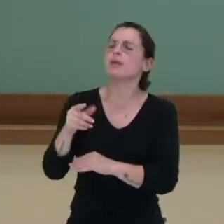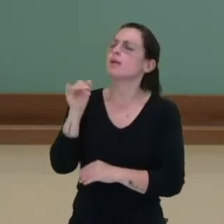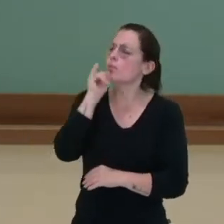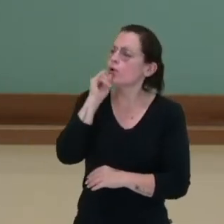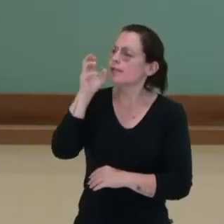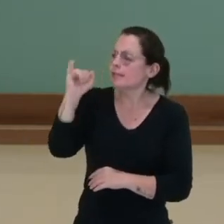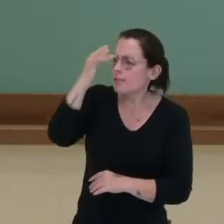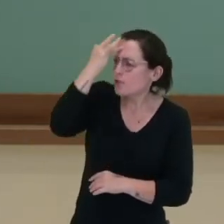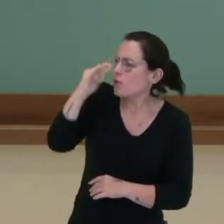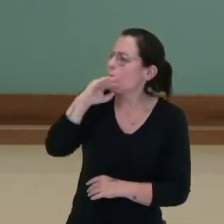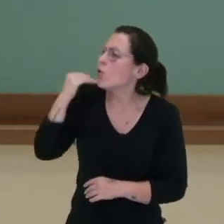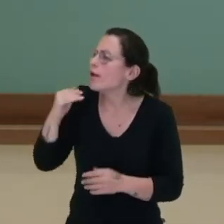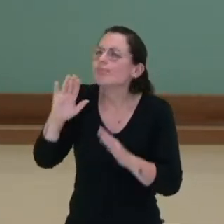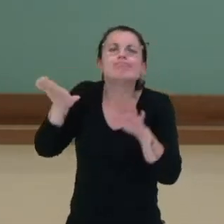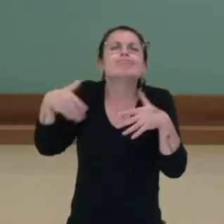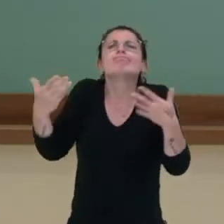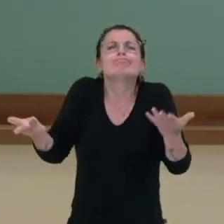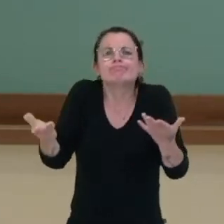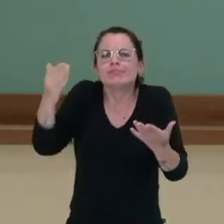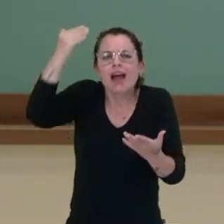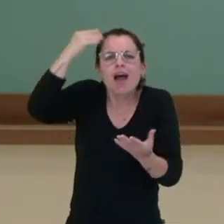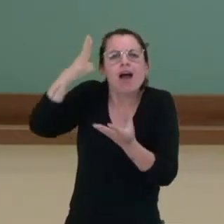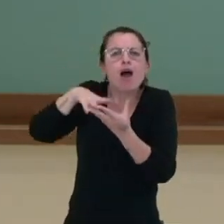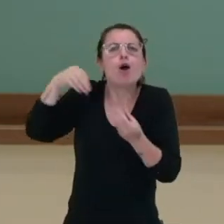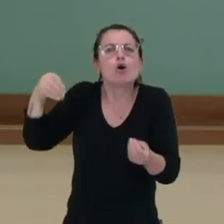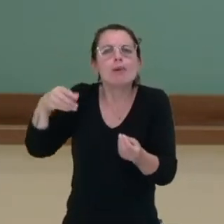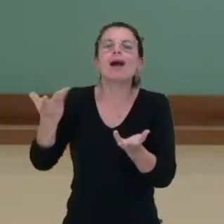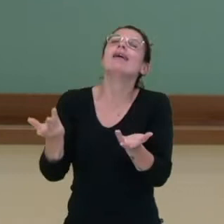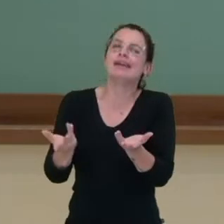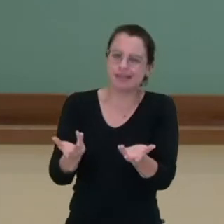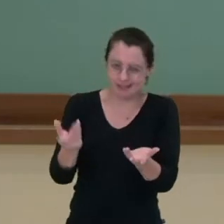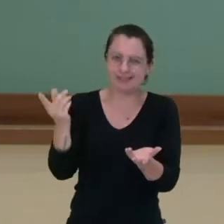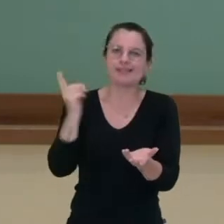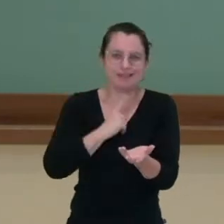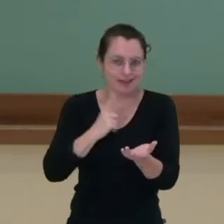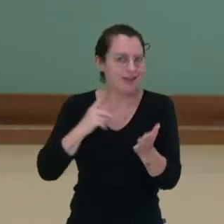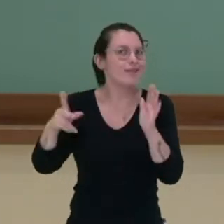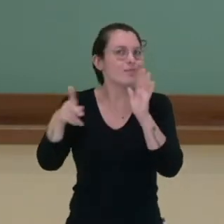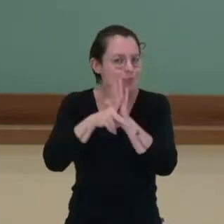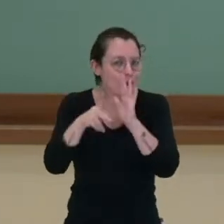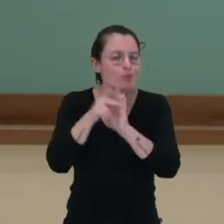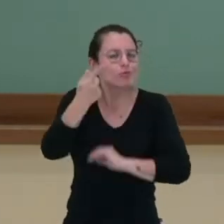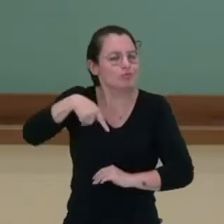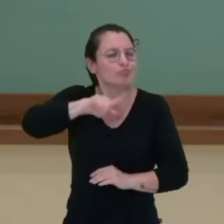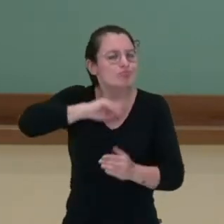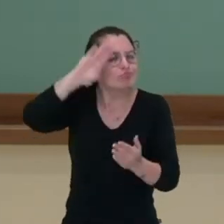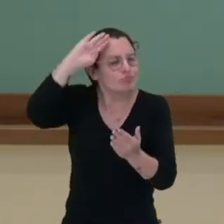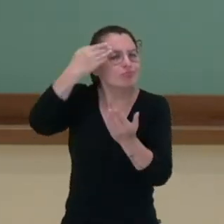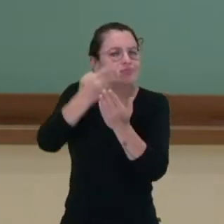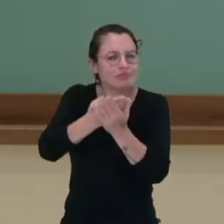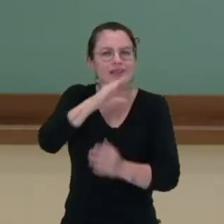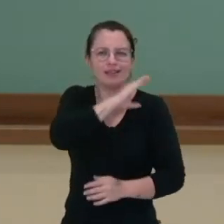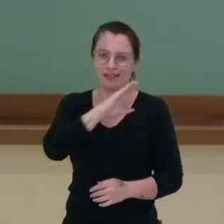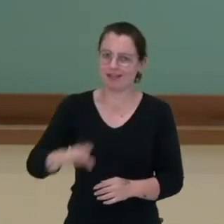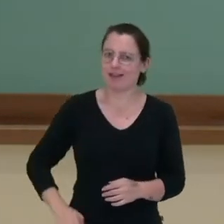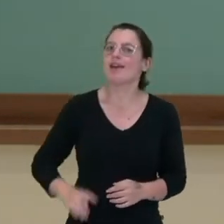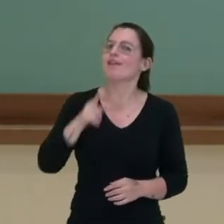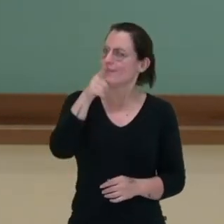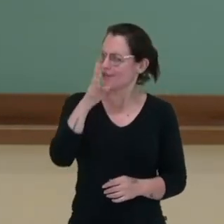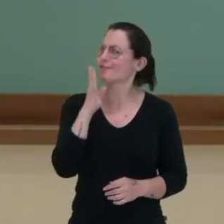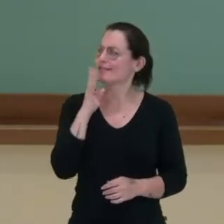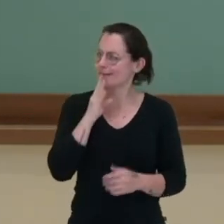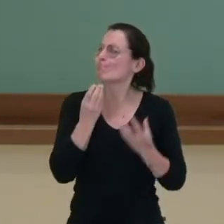morrem. Essa é uma cosmovisão da tradição cristã que você, acredito eu, deve conhecer muito